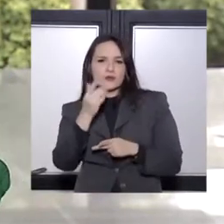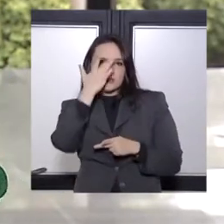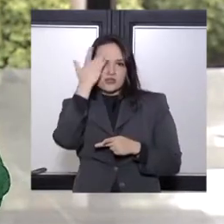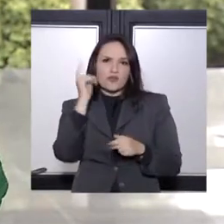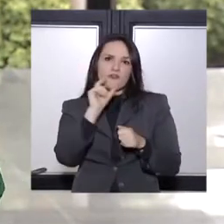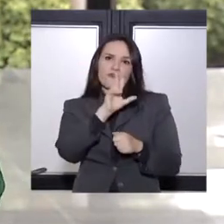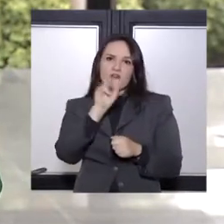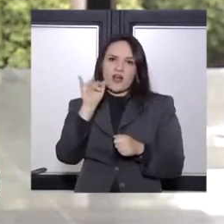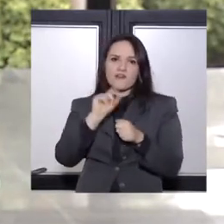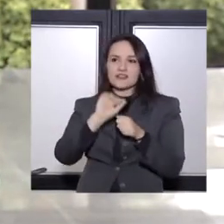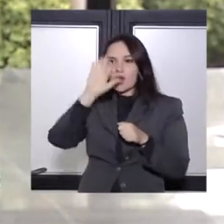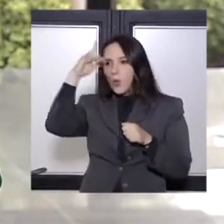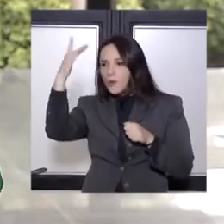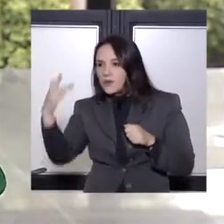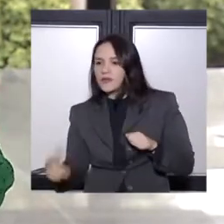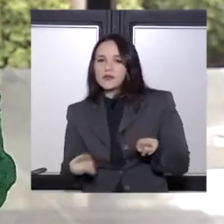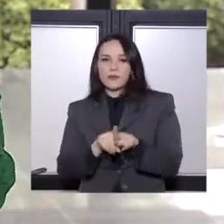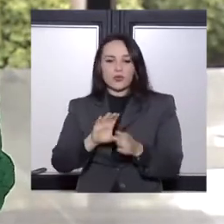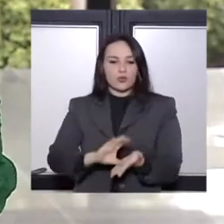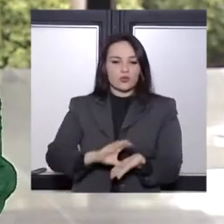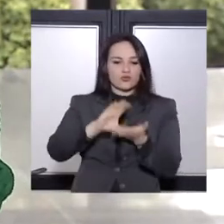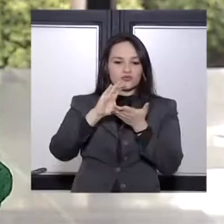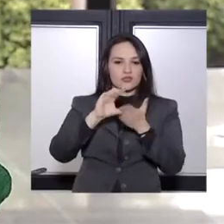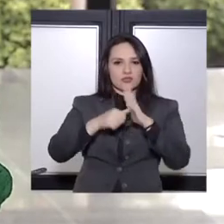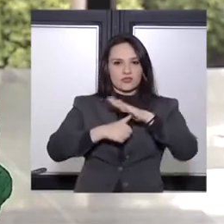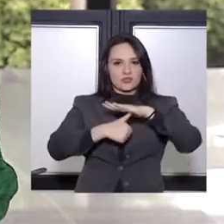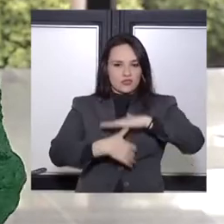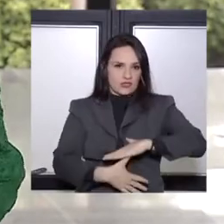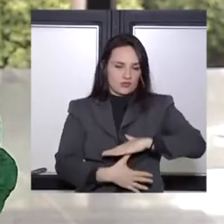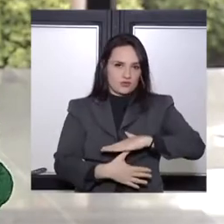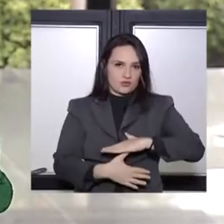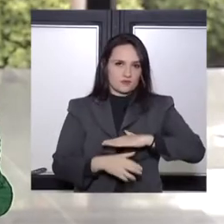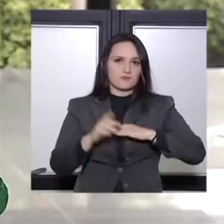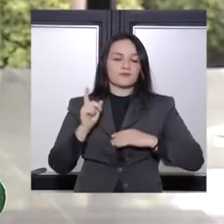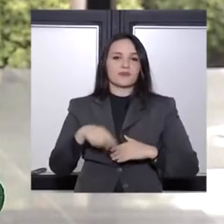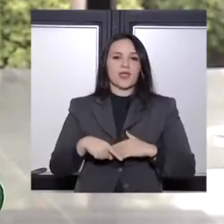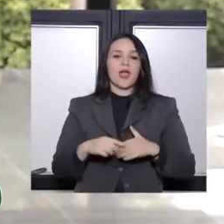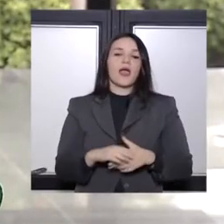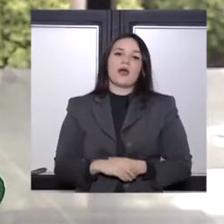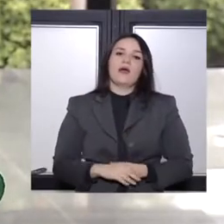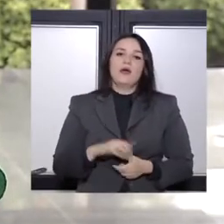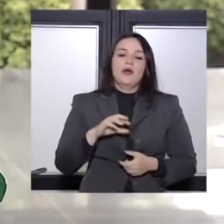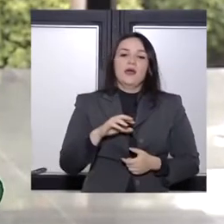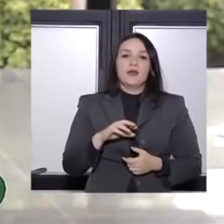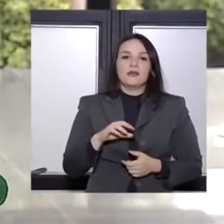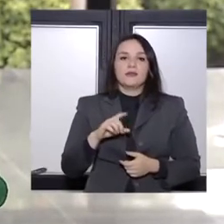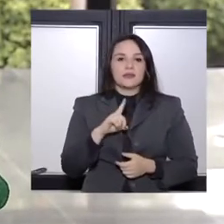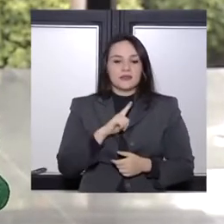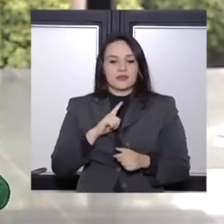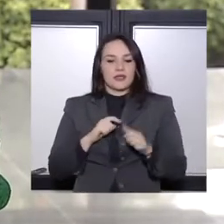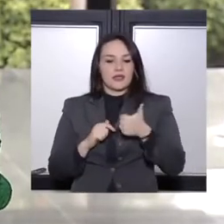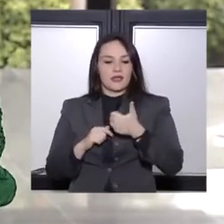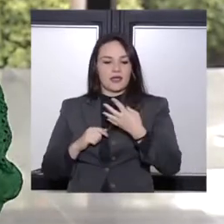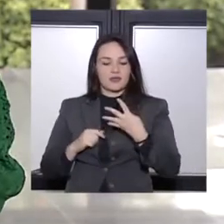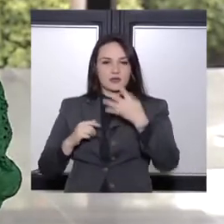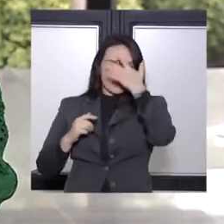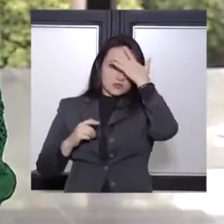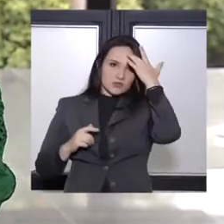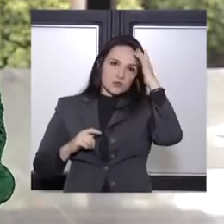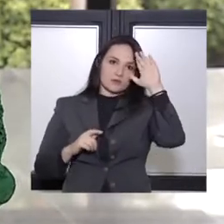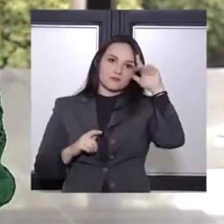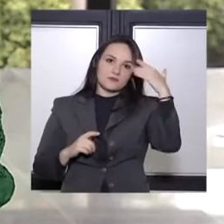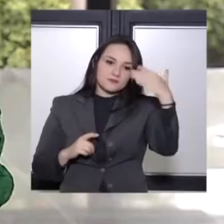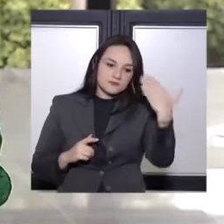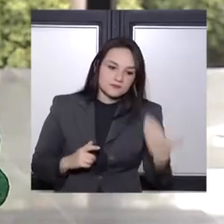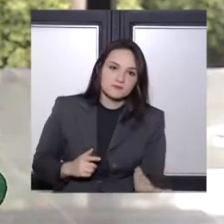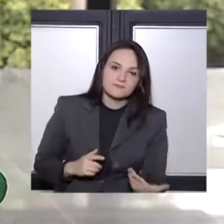do Conselho de Reitores, que é o foco hoje, onde serão homenageados 14 personalidades.